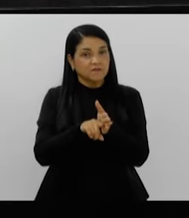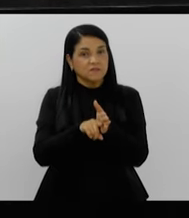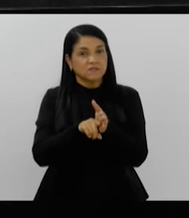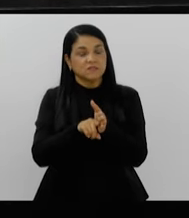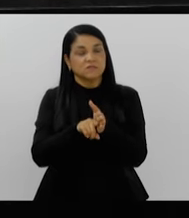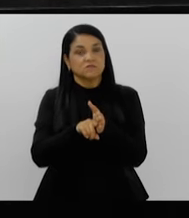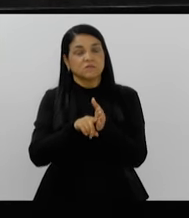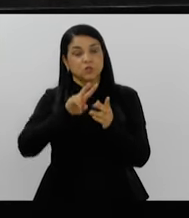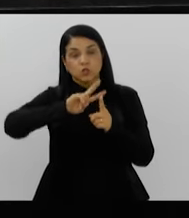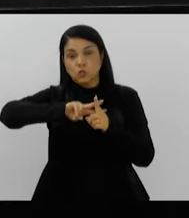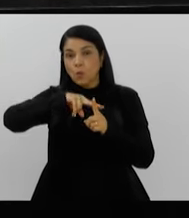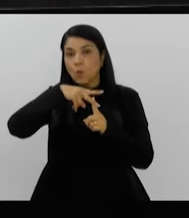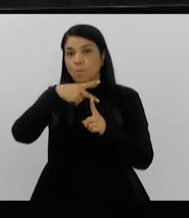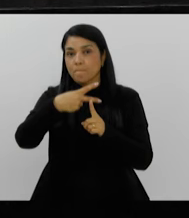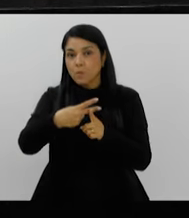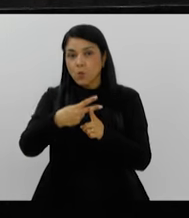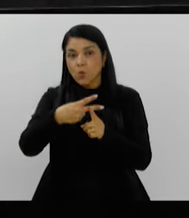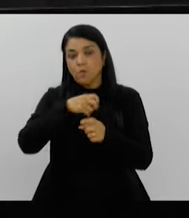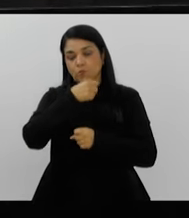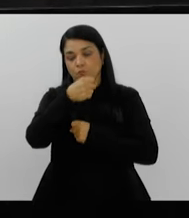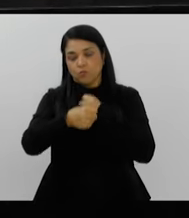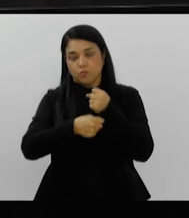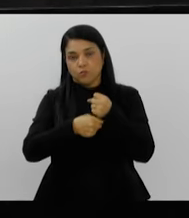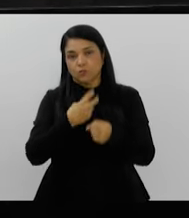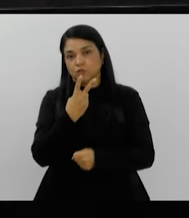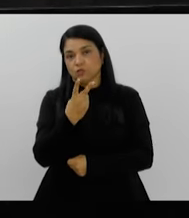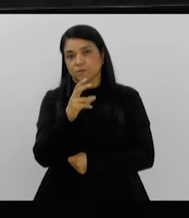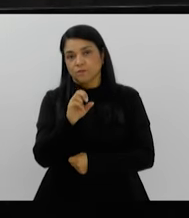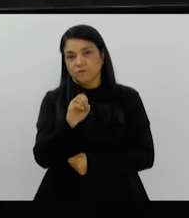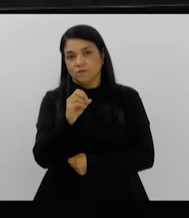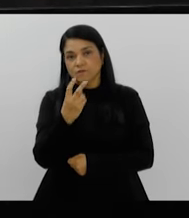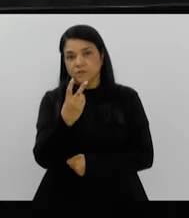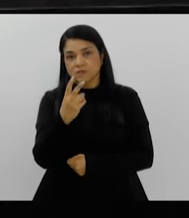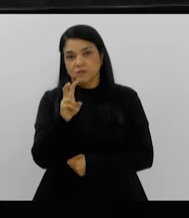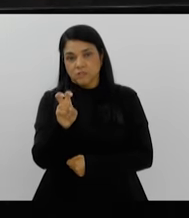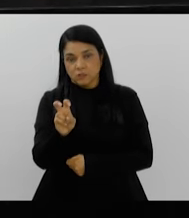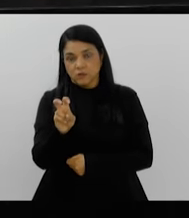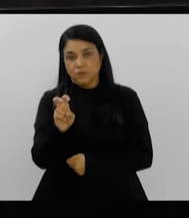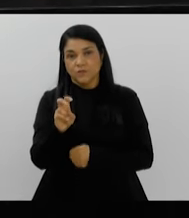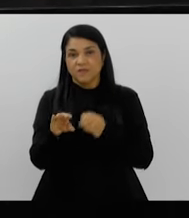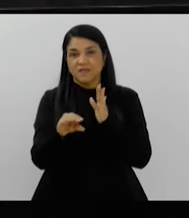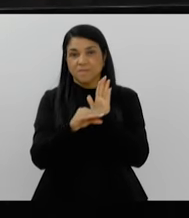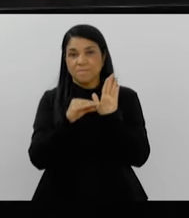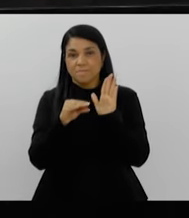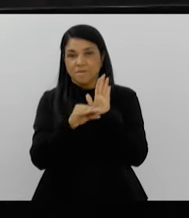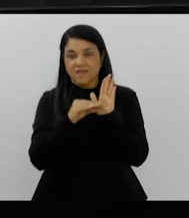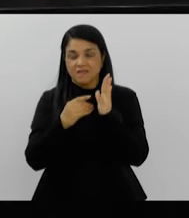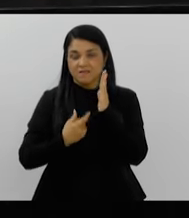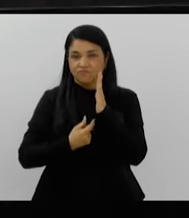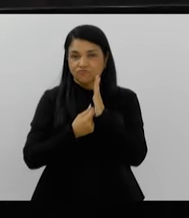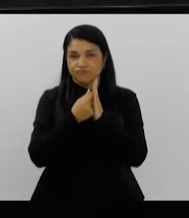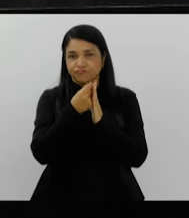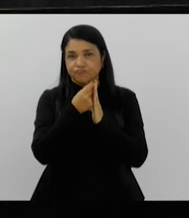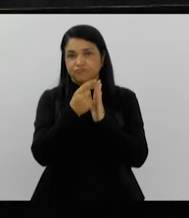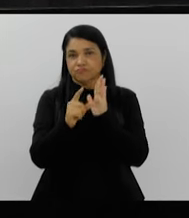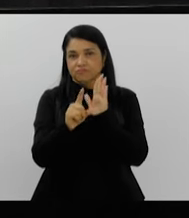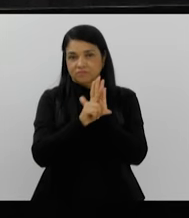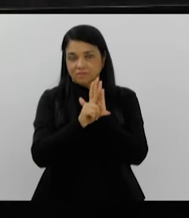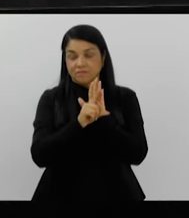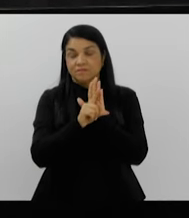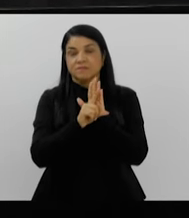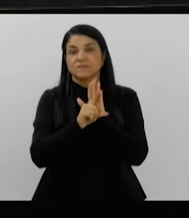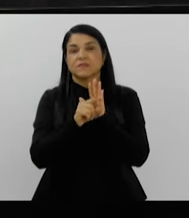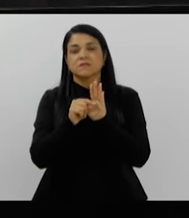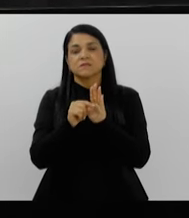que dobrou para o ano seguinte, de emendas à lei orçamentária que vão